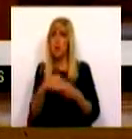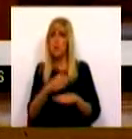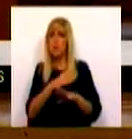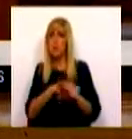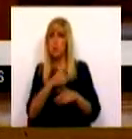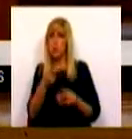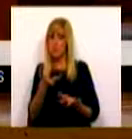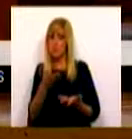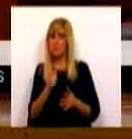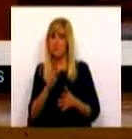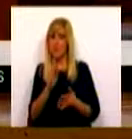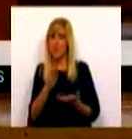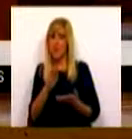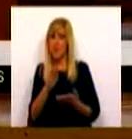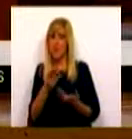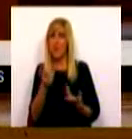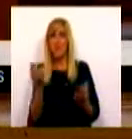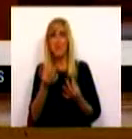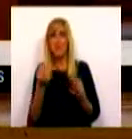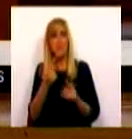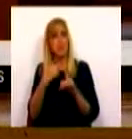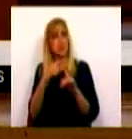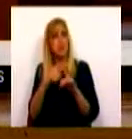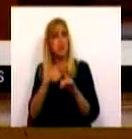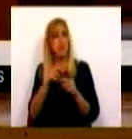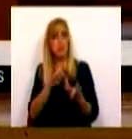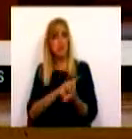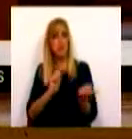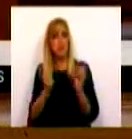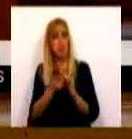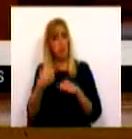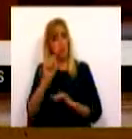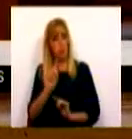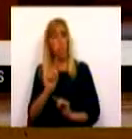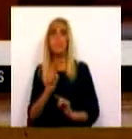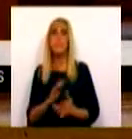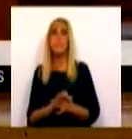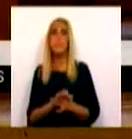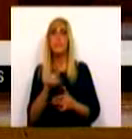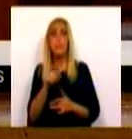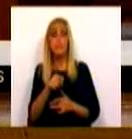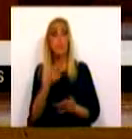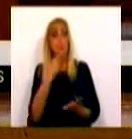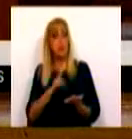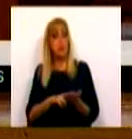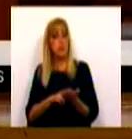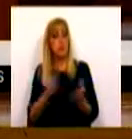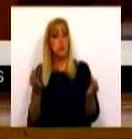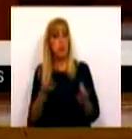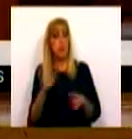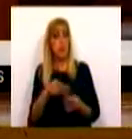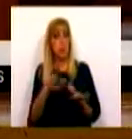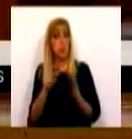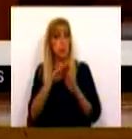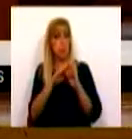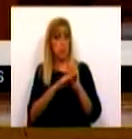anteriores já são virtuosos e não devem ser alterados. O que é verdade é que o